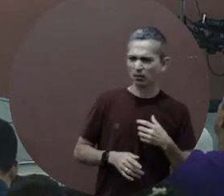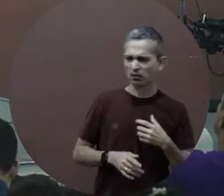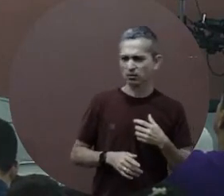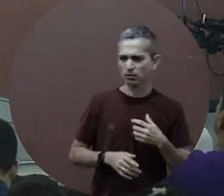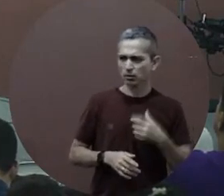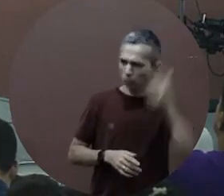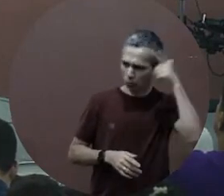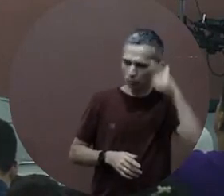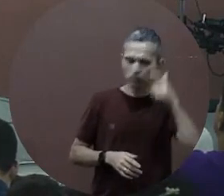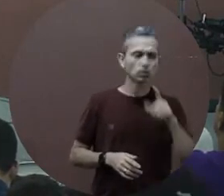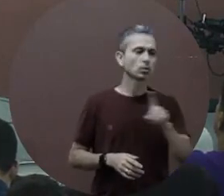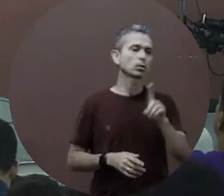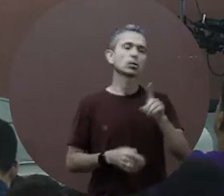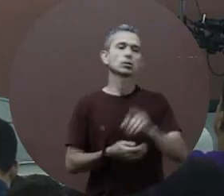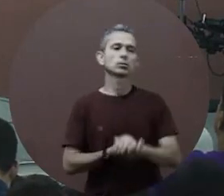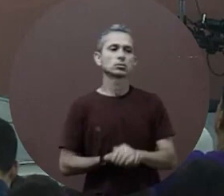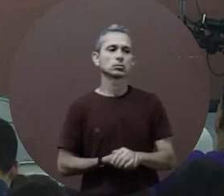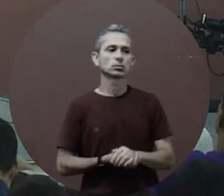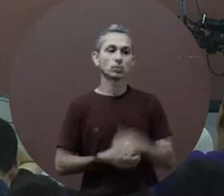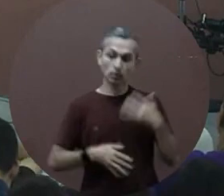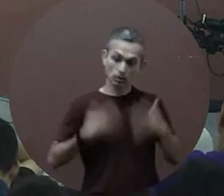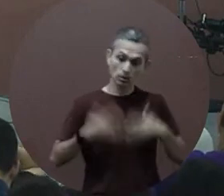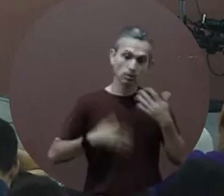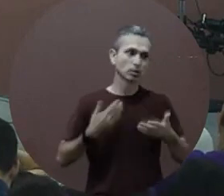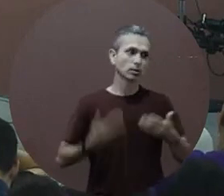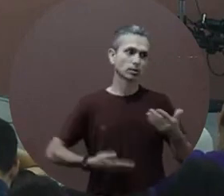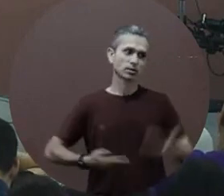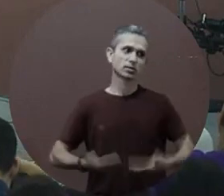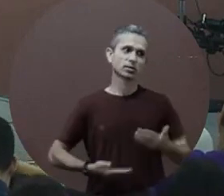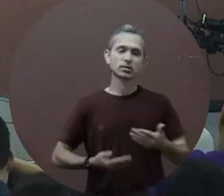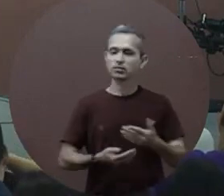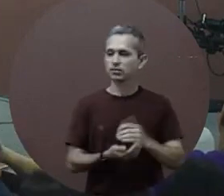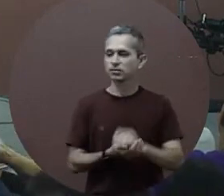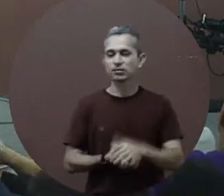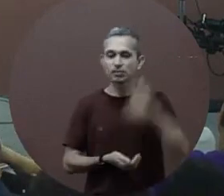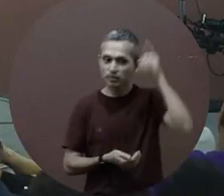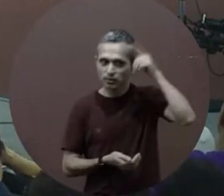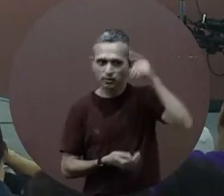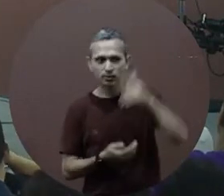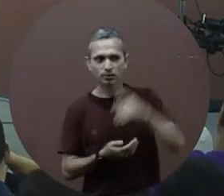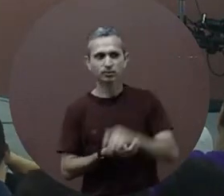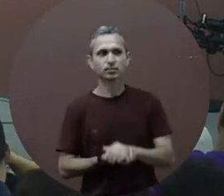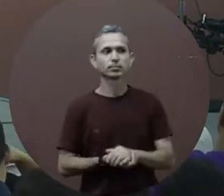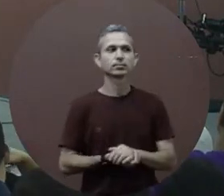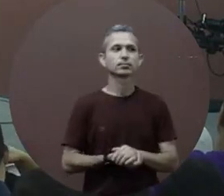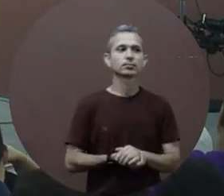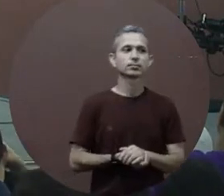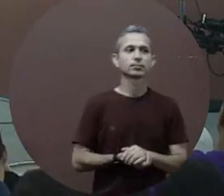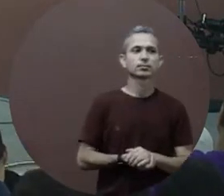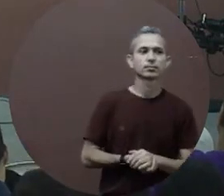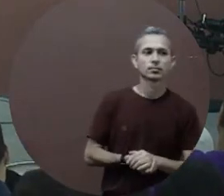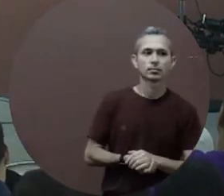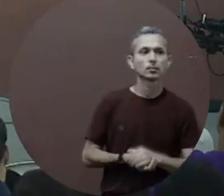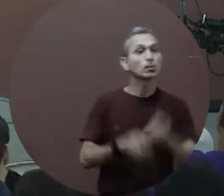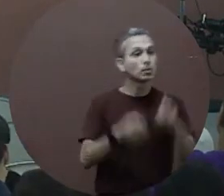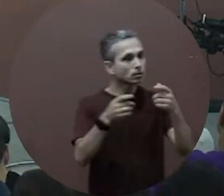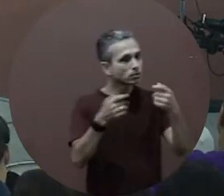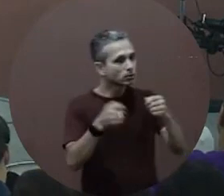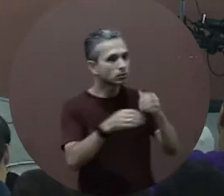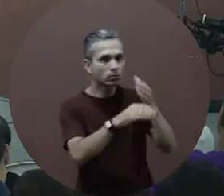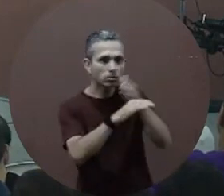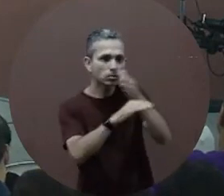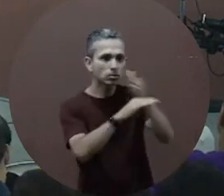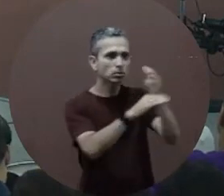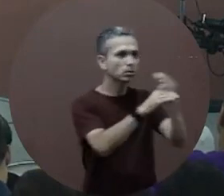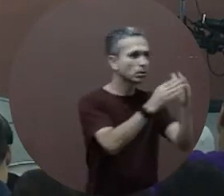vocês. Quais são os conselhos que ele está dando a essa congregação, a essa comunidade? Depois de dizer, não deixem de congregar, exortem uns